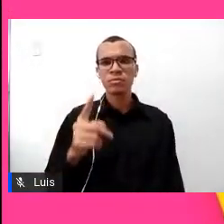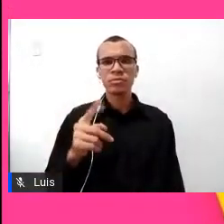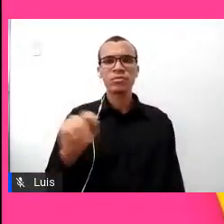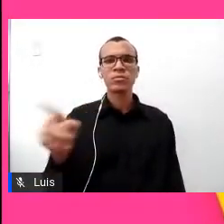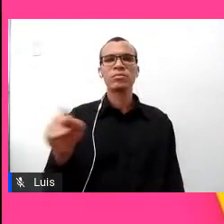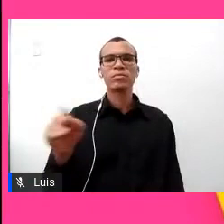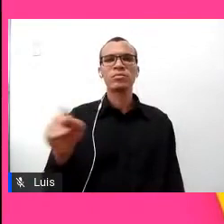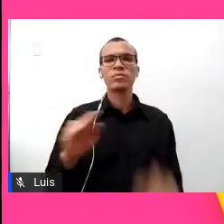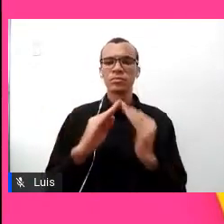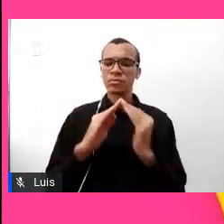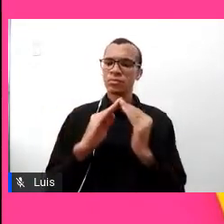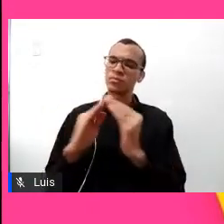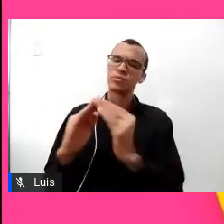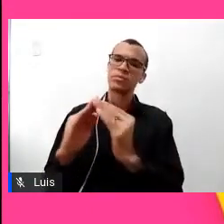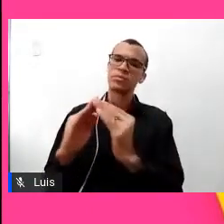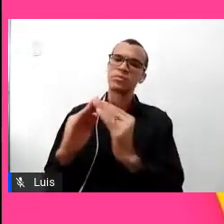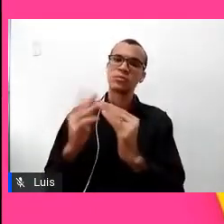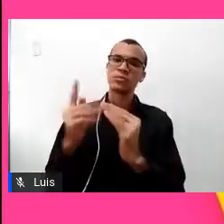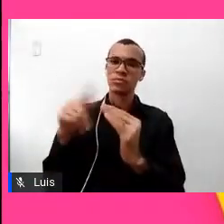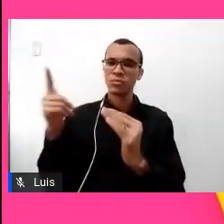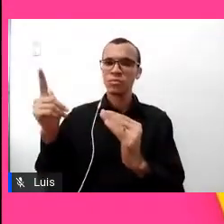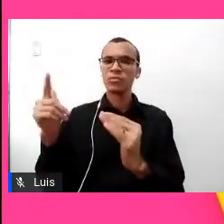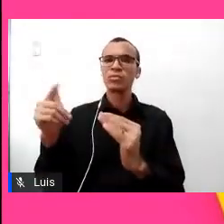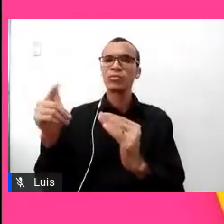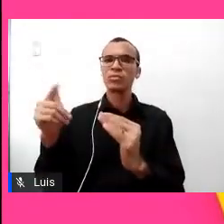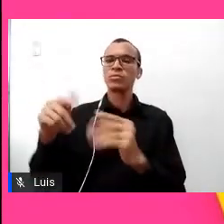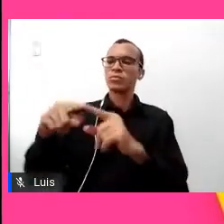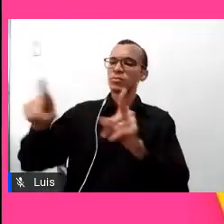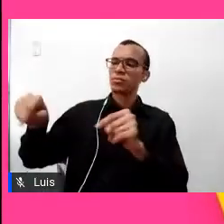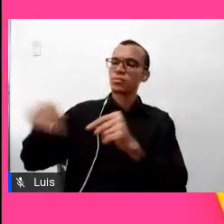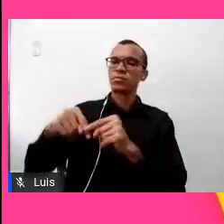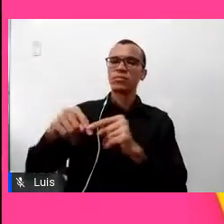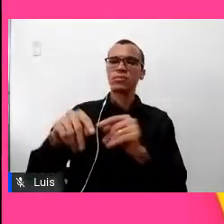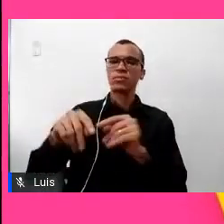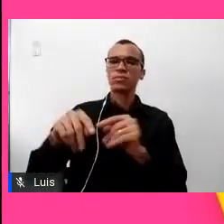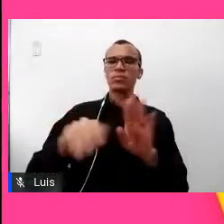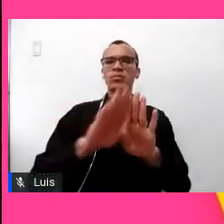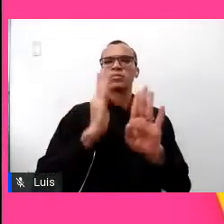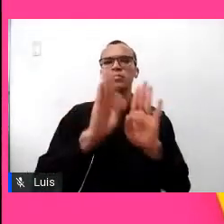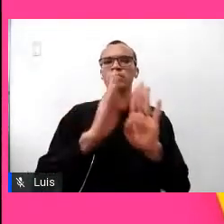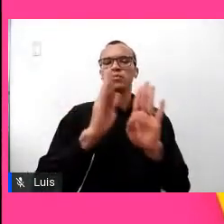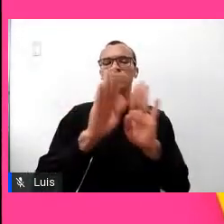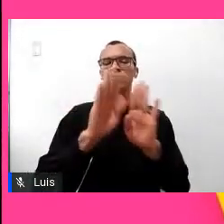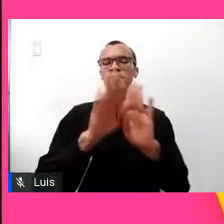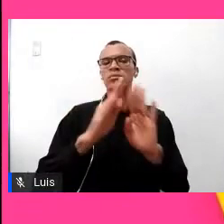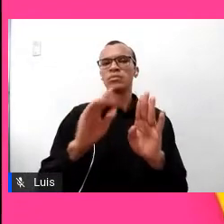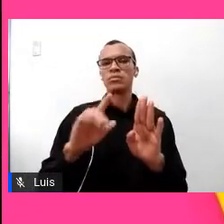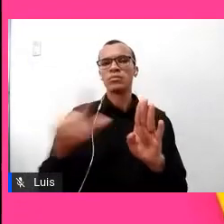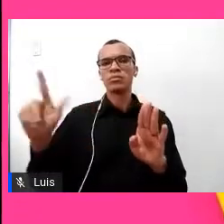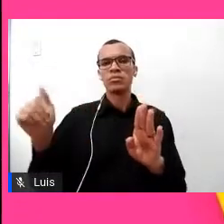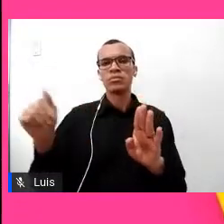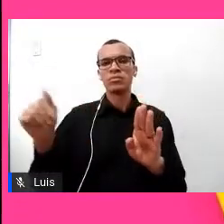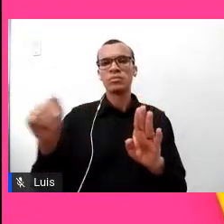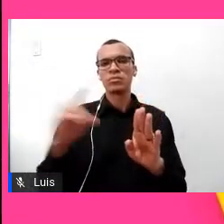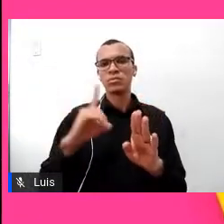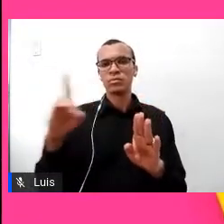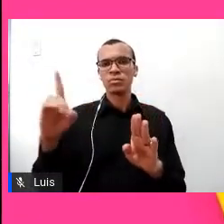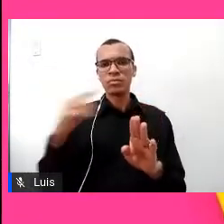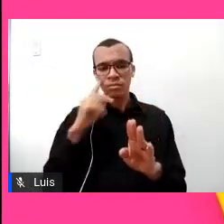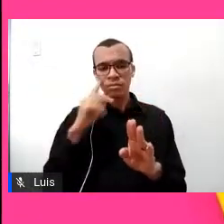outro cômodo onde vai ficar a porta desse lado. E, ó, ele já ficou retinho, tá